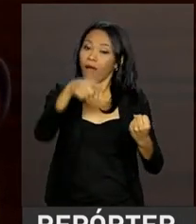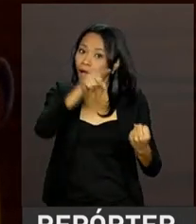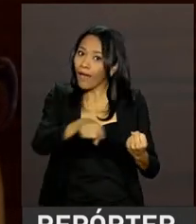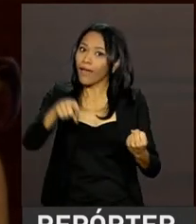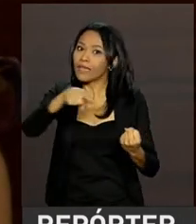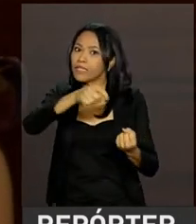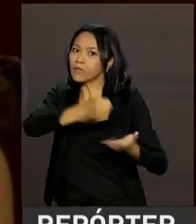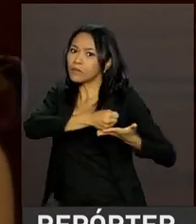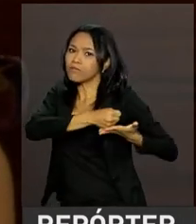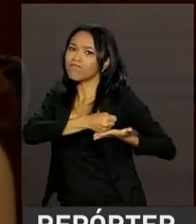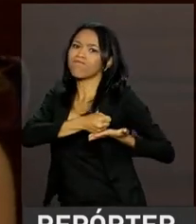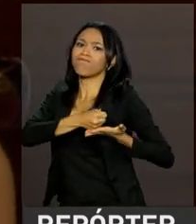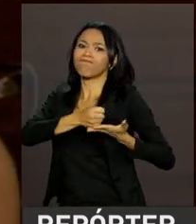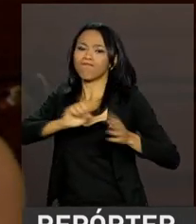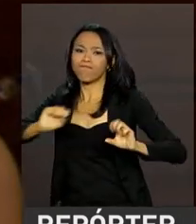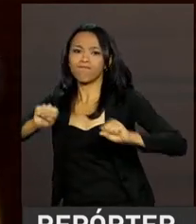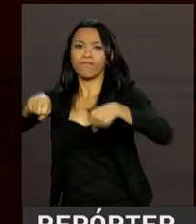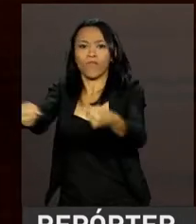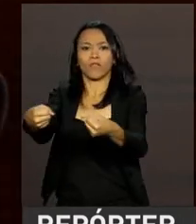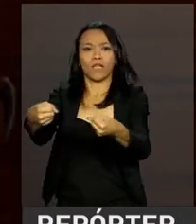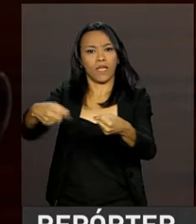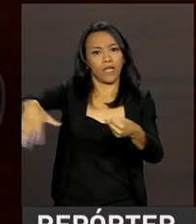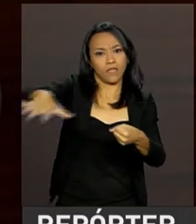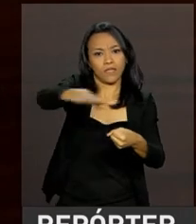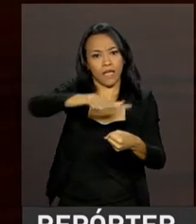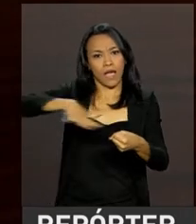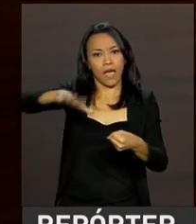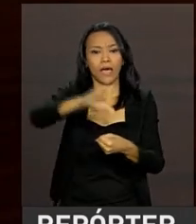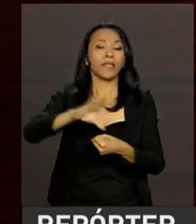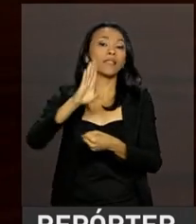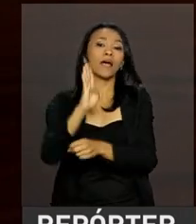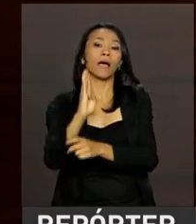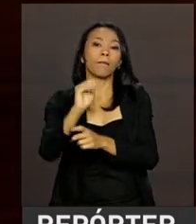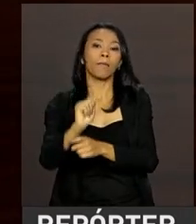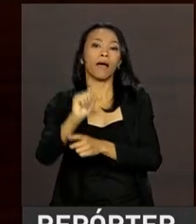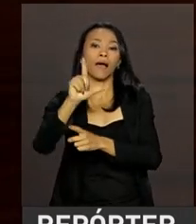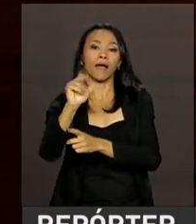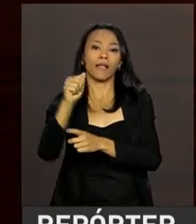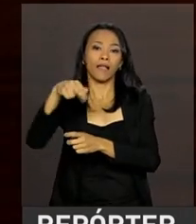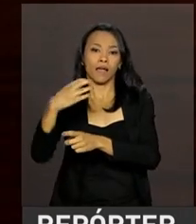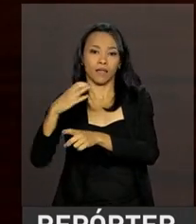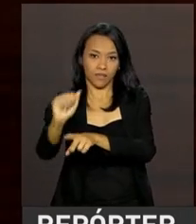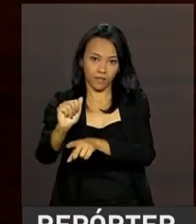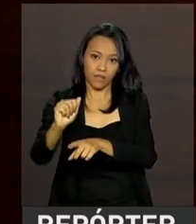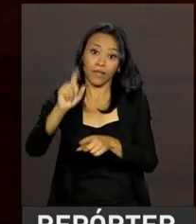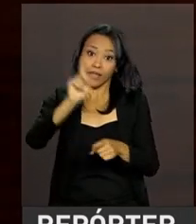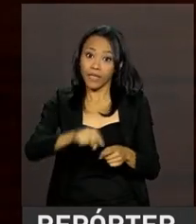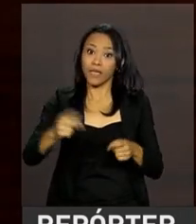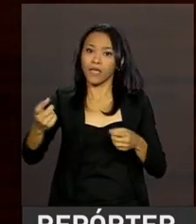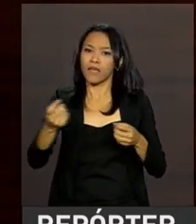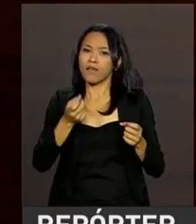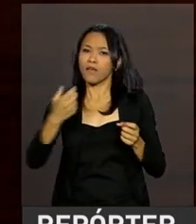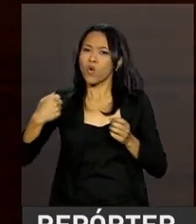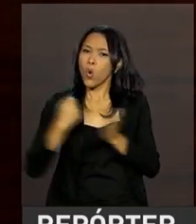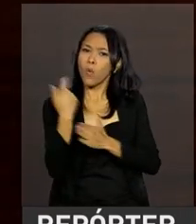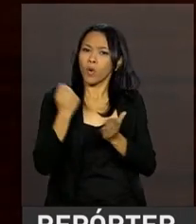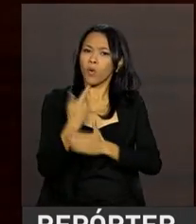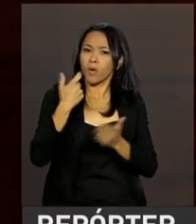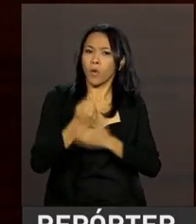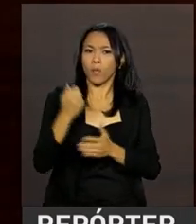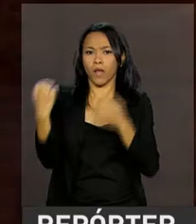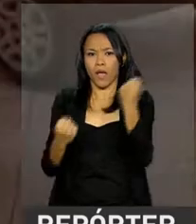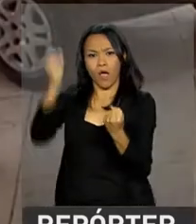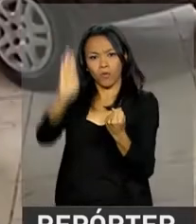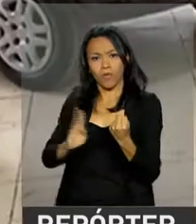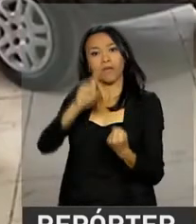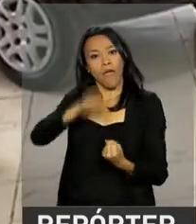puxa essa superávit da nossa balança. Com destaque especial, um dos nossos grandes parceiros, que é a Argentina, com mais de 20% das nossas